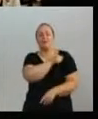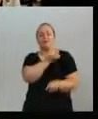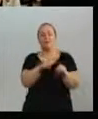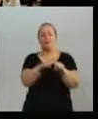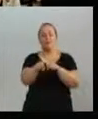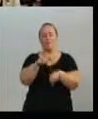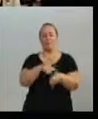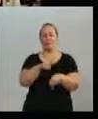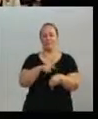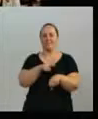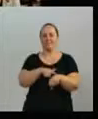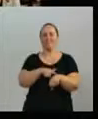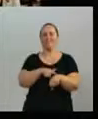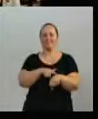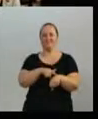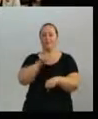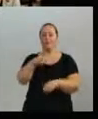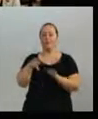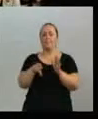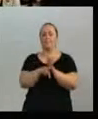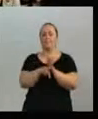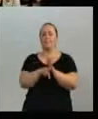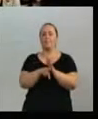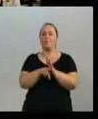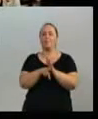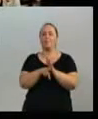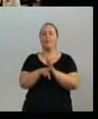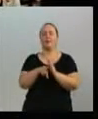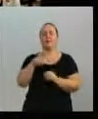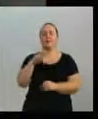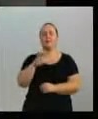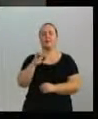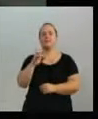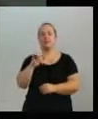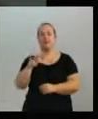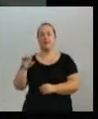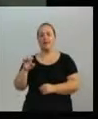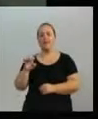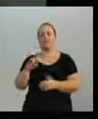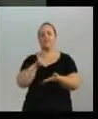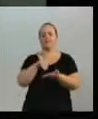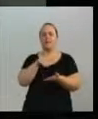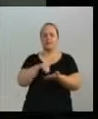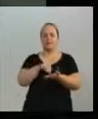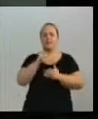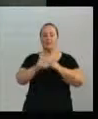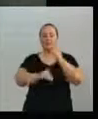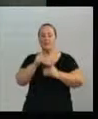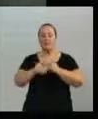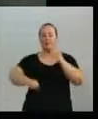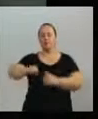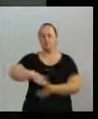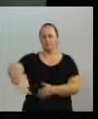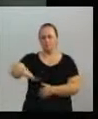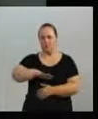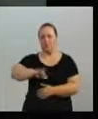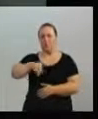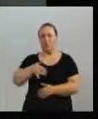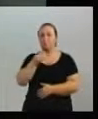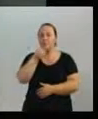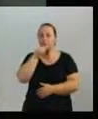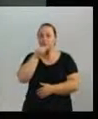um programa do CIE, em parceria com a Secretaria de Desenvolvimento Social, que lá em 2005, então, eu tive a oportunidade